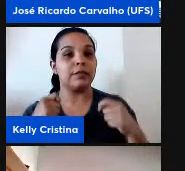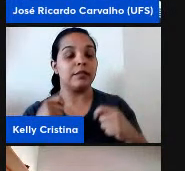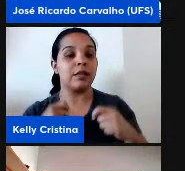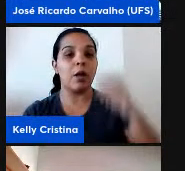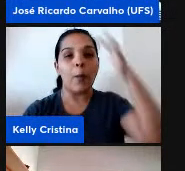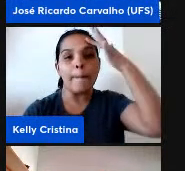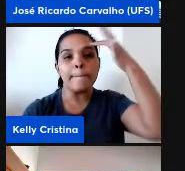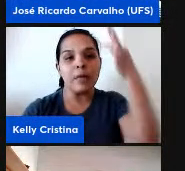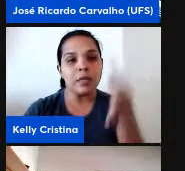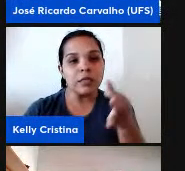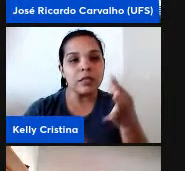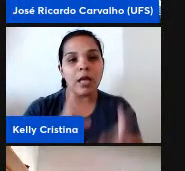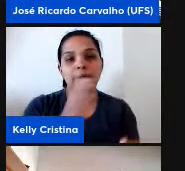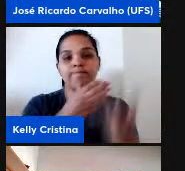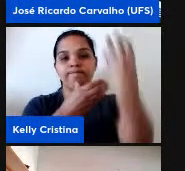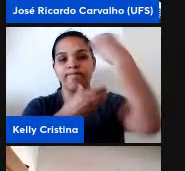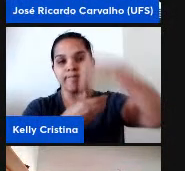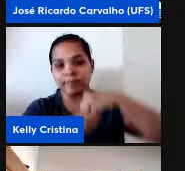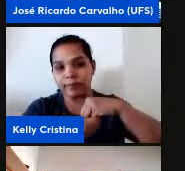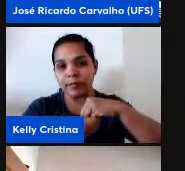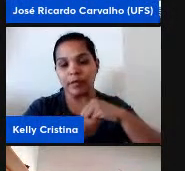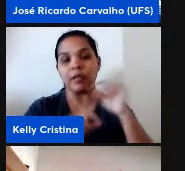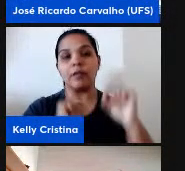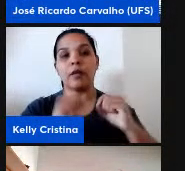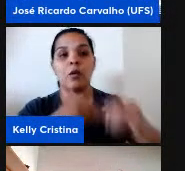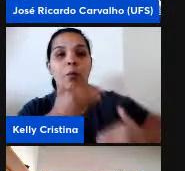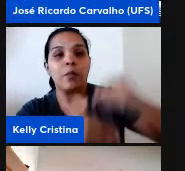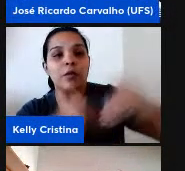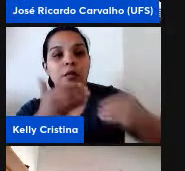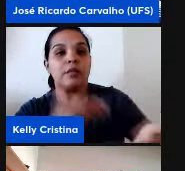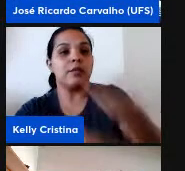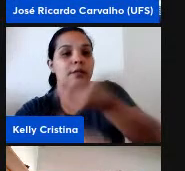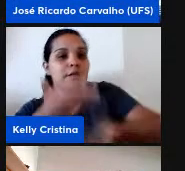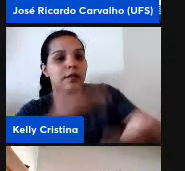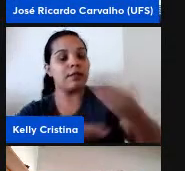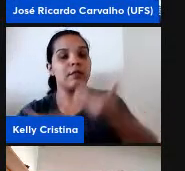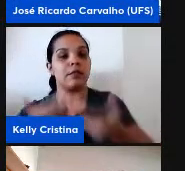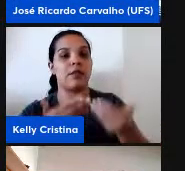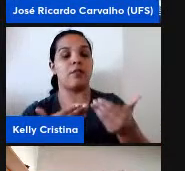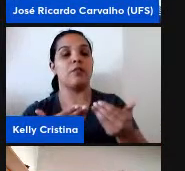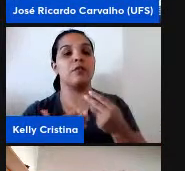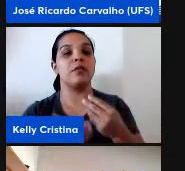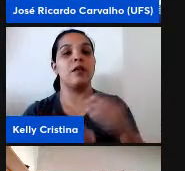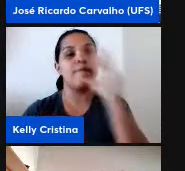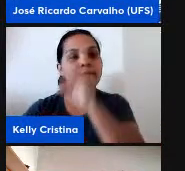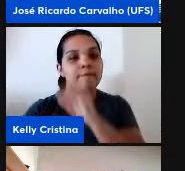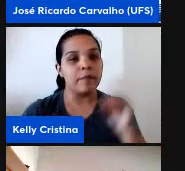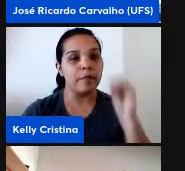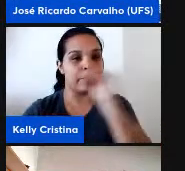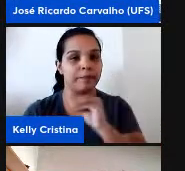compreendida, internalizada, através do processo de interação verbal, né? E daí,